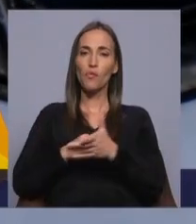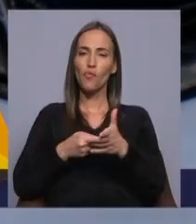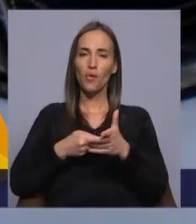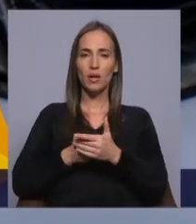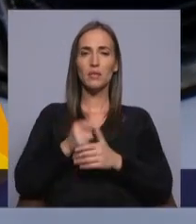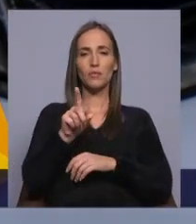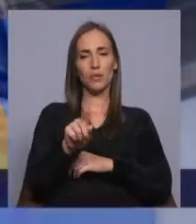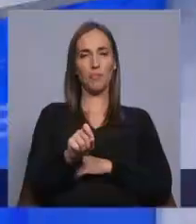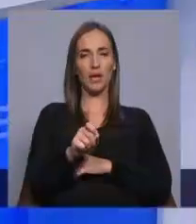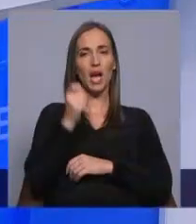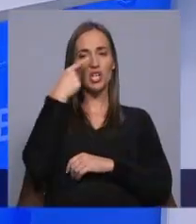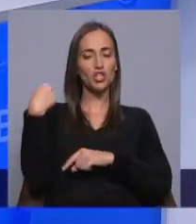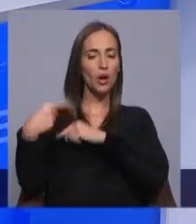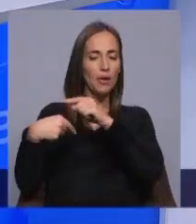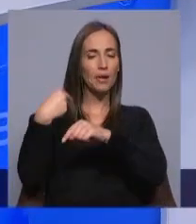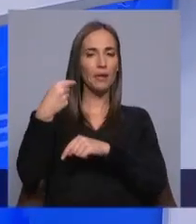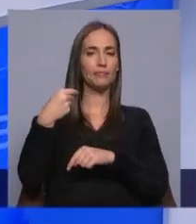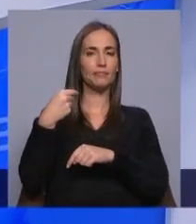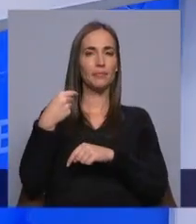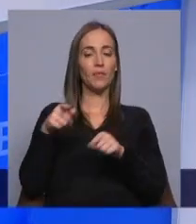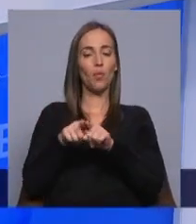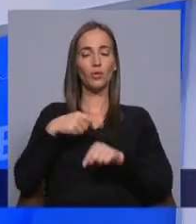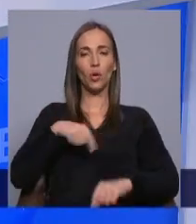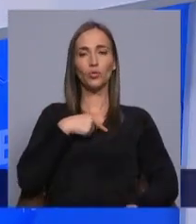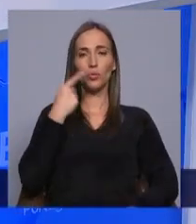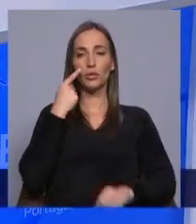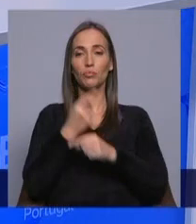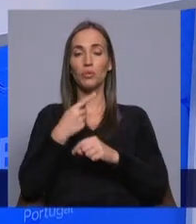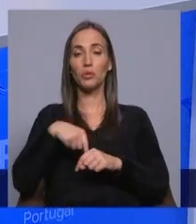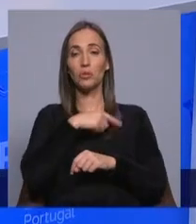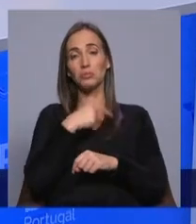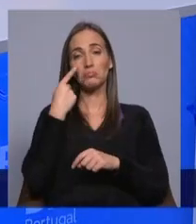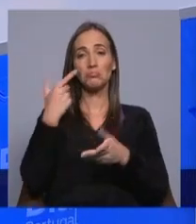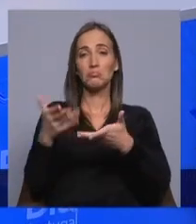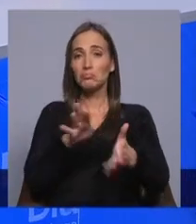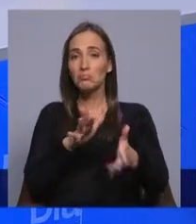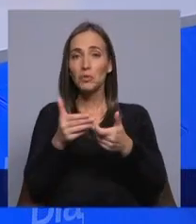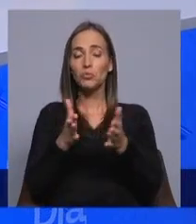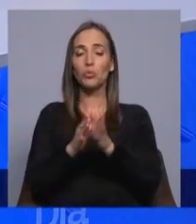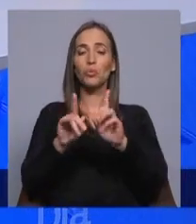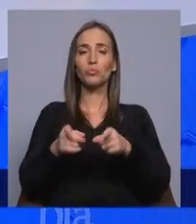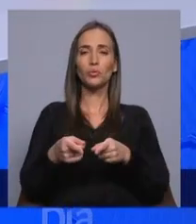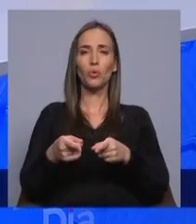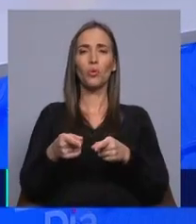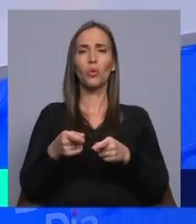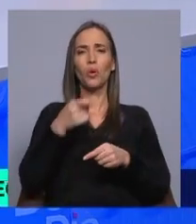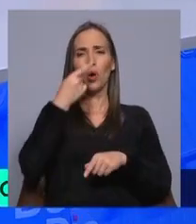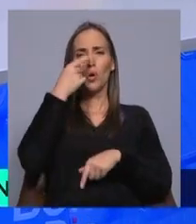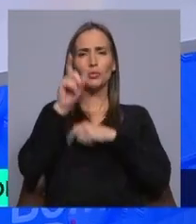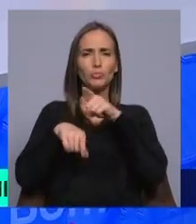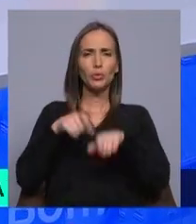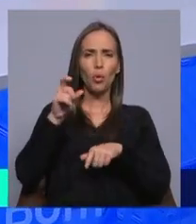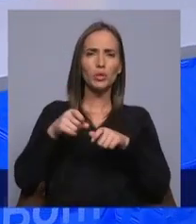também à história da humanidade como nós a conhecemos. Nós conhecemos mais ou menos, tudo começou com os povos coletores, com a evolução